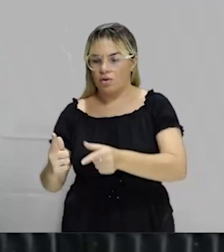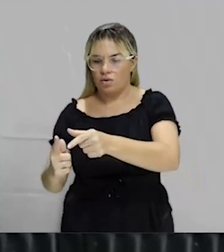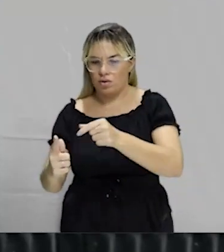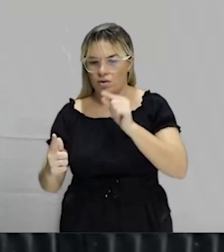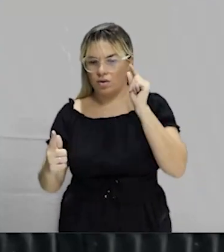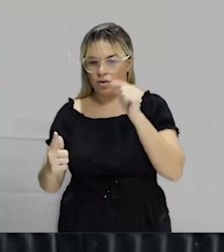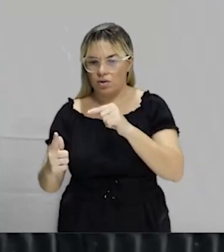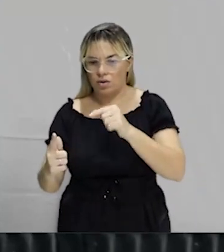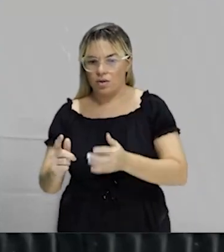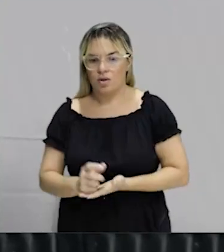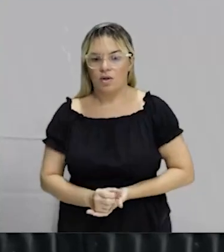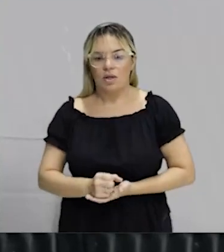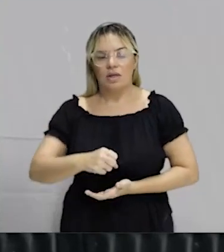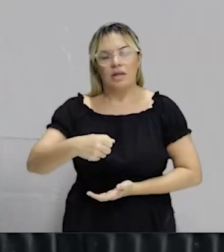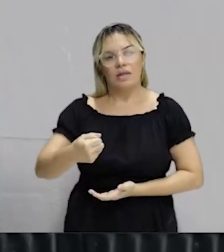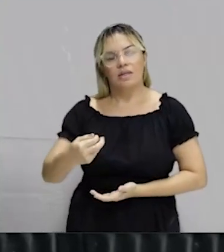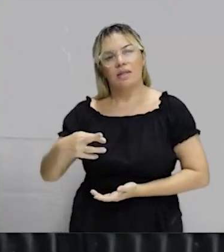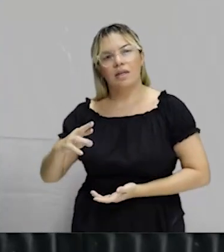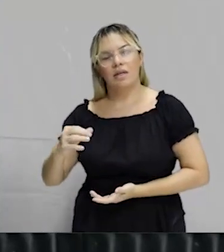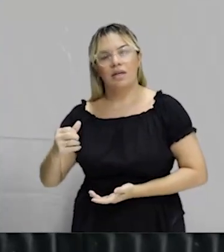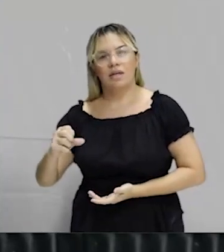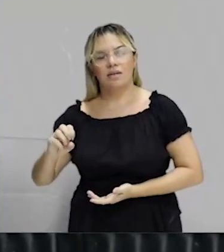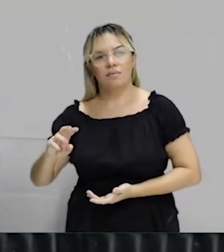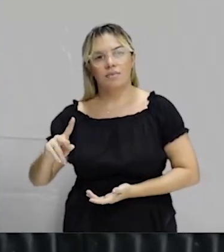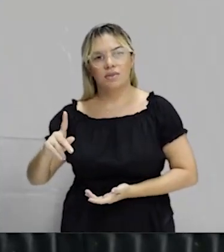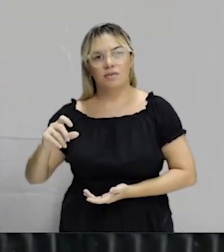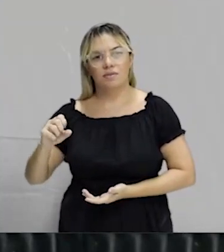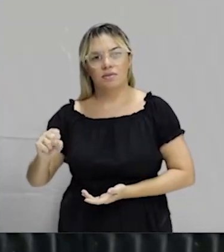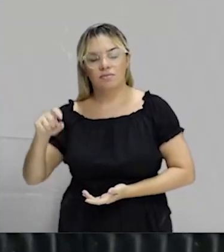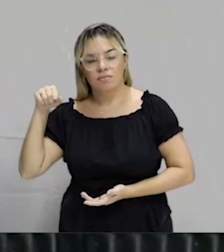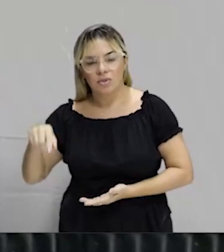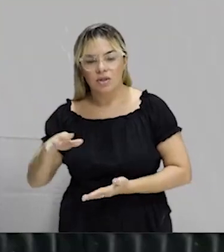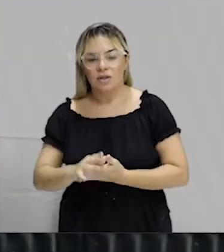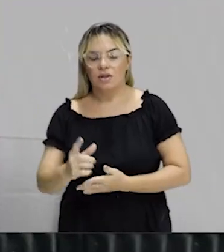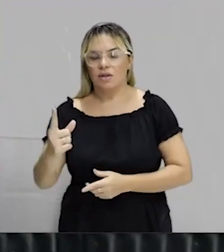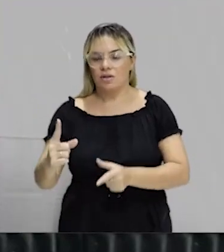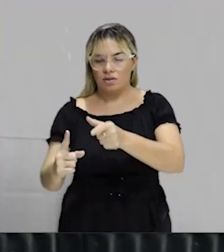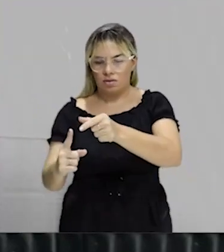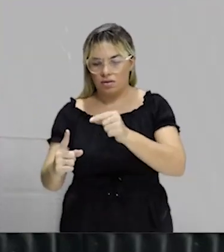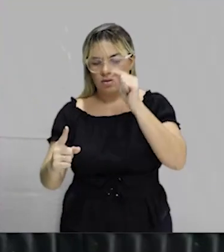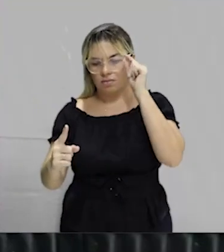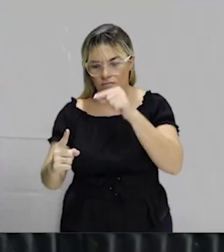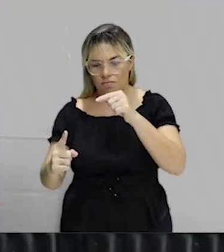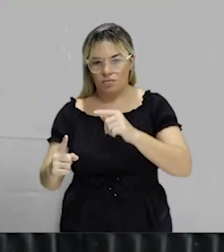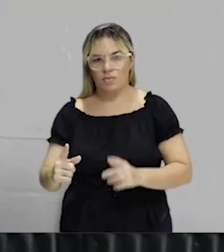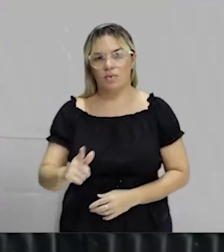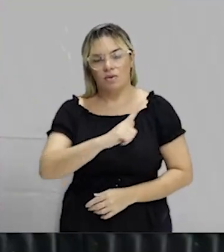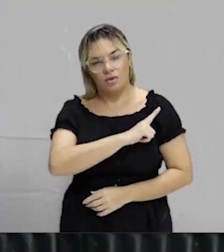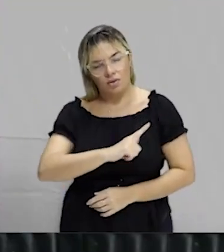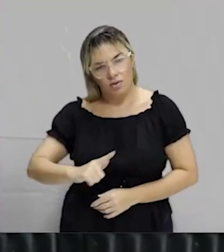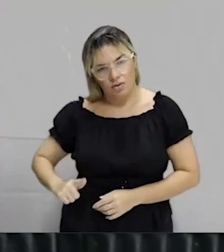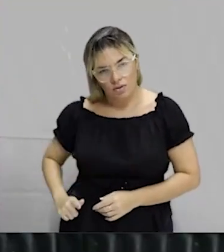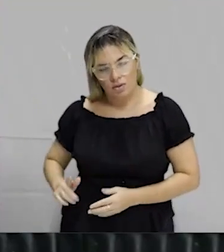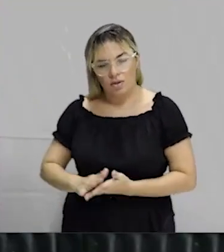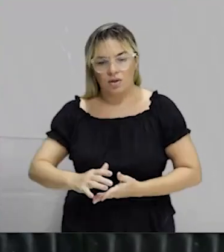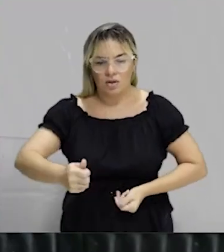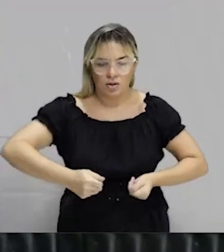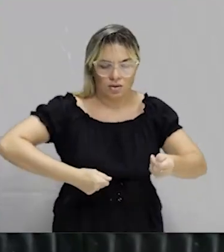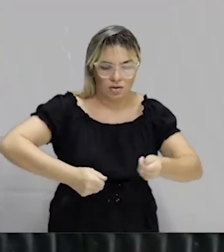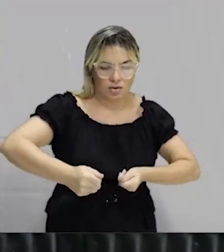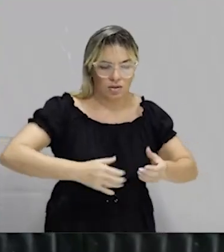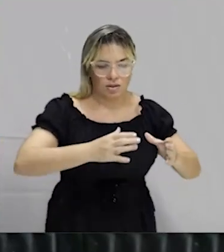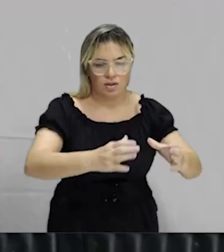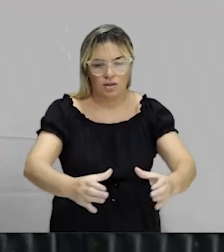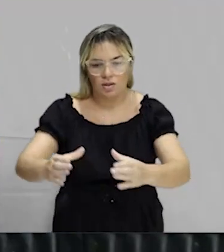de sátrapas. Esses governadores nomeados pelo imperador persa para administrar